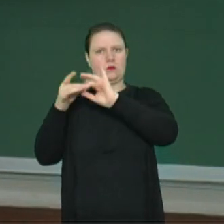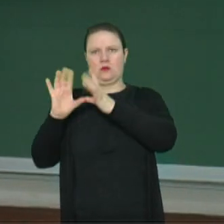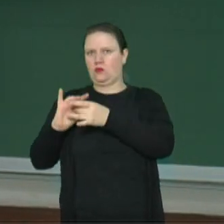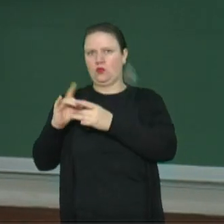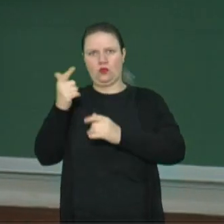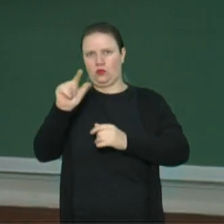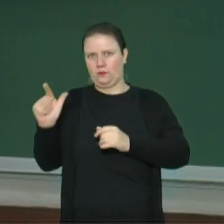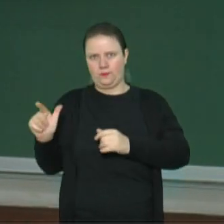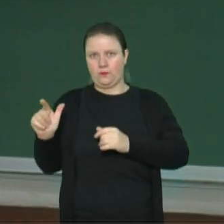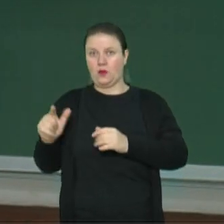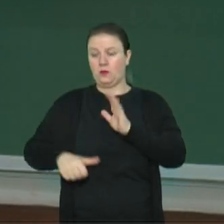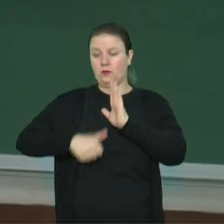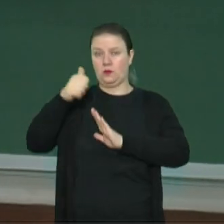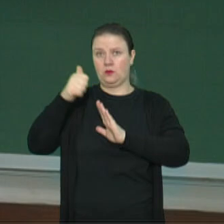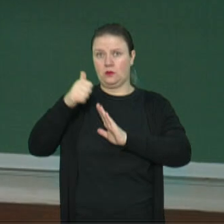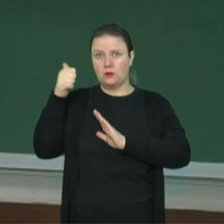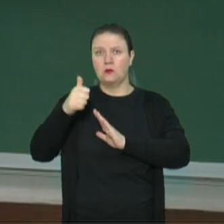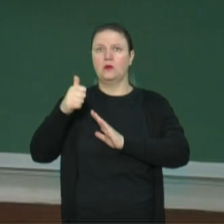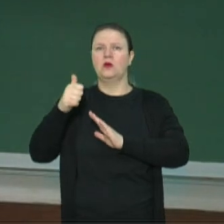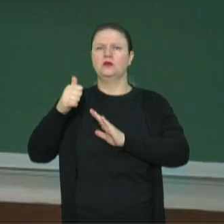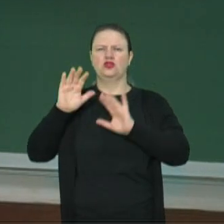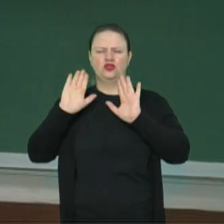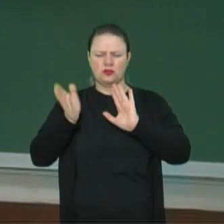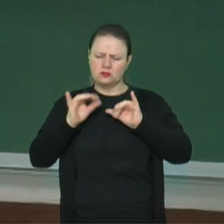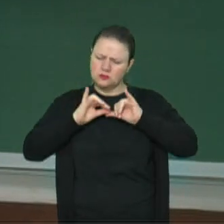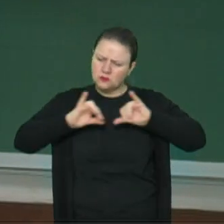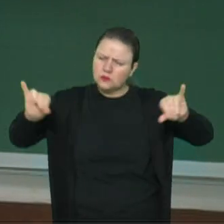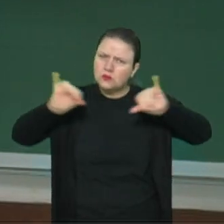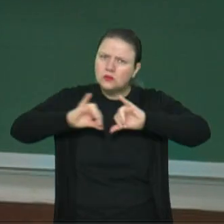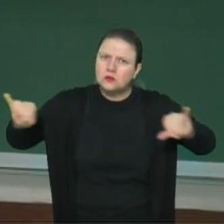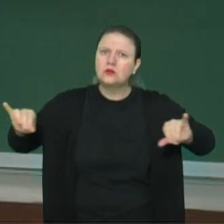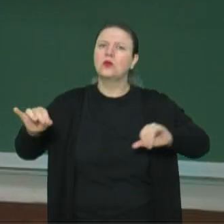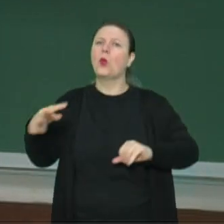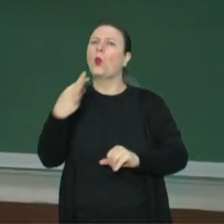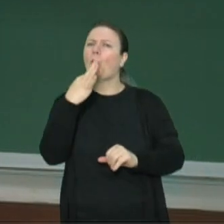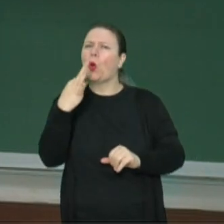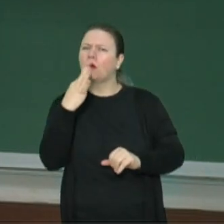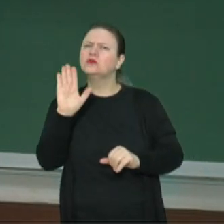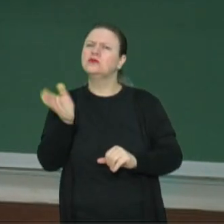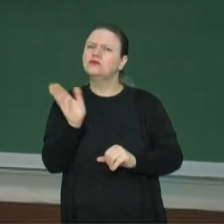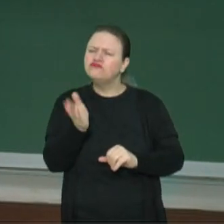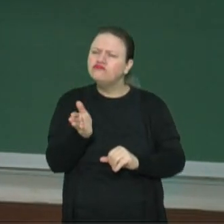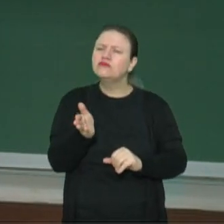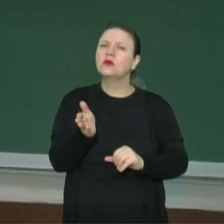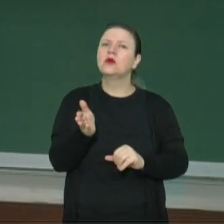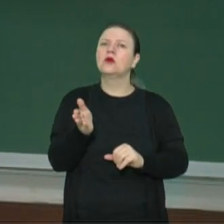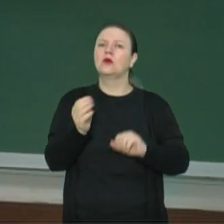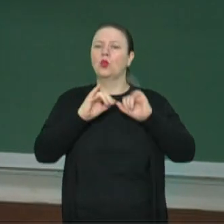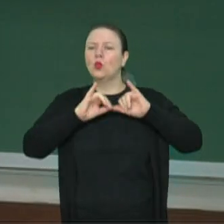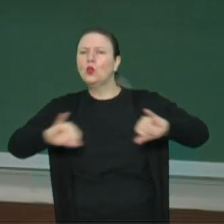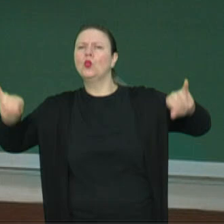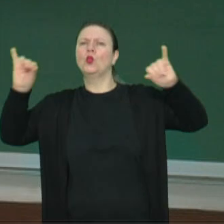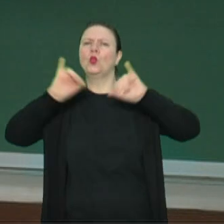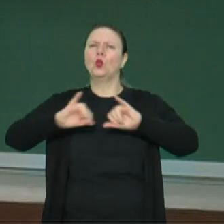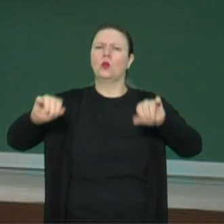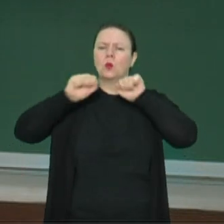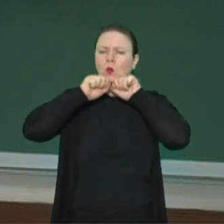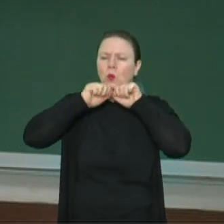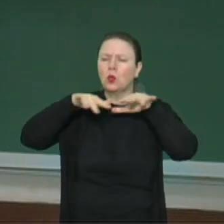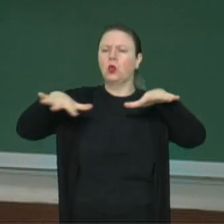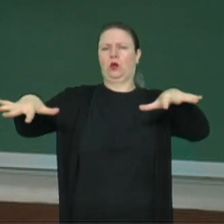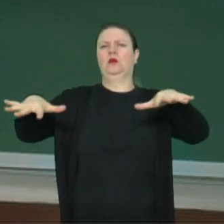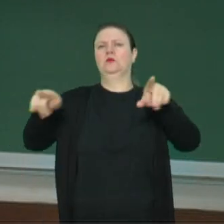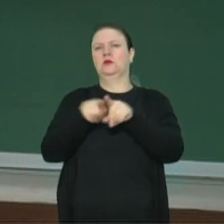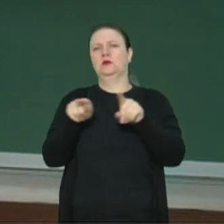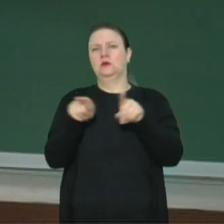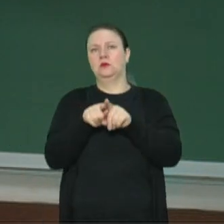nós trazemos para vocês, que é muito difundida, bastante conhecida, principalmente na divulgação que existe das lutas, né?